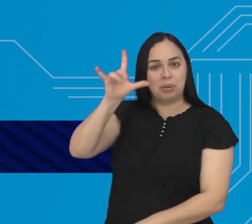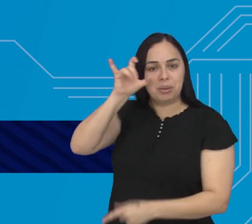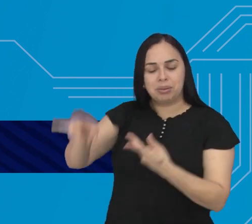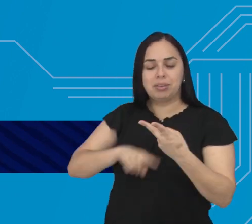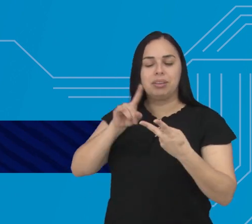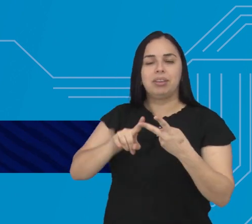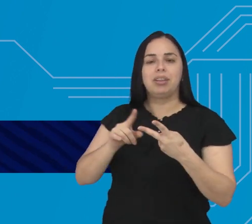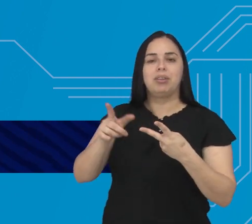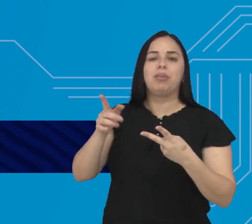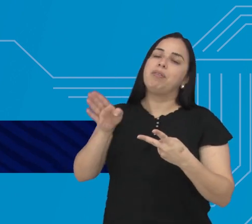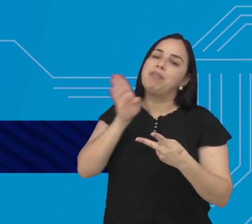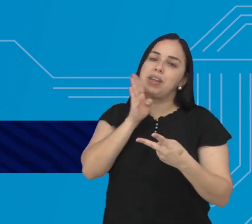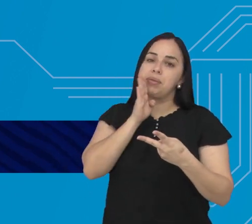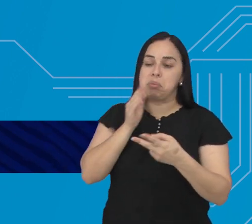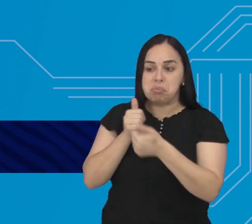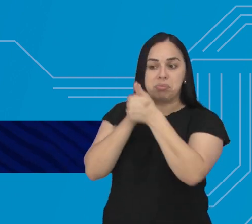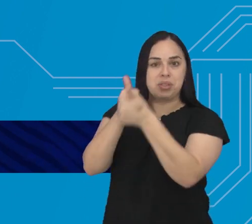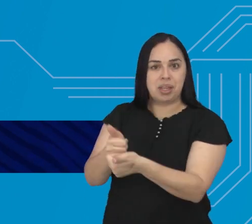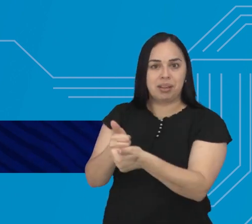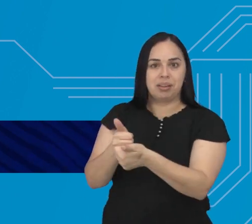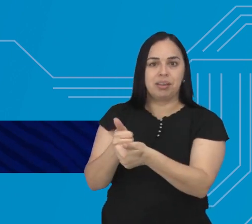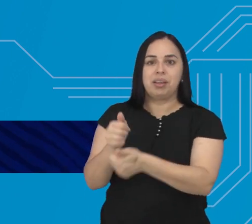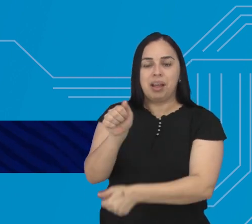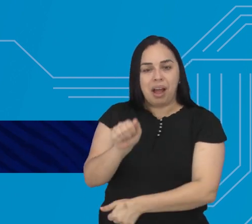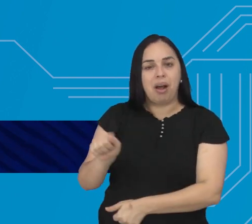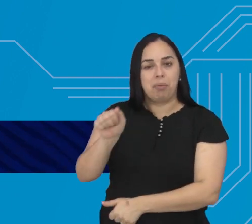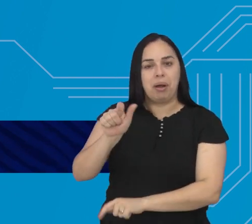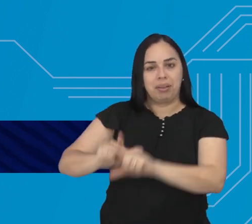Instagram e no Facebook, então segue a gente por lá, é